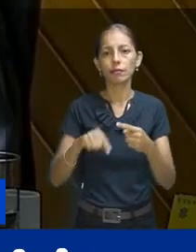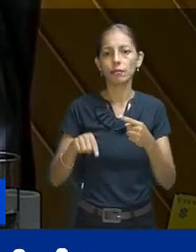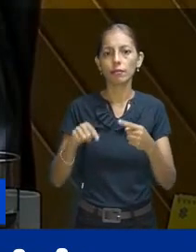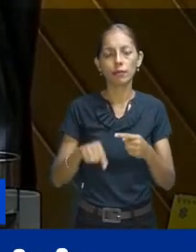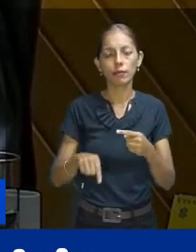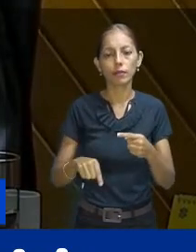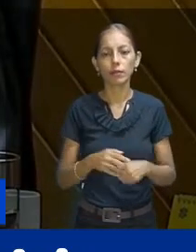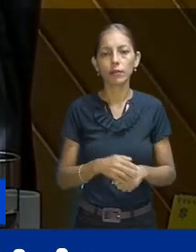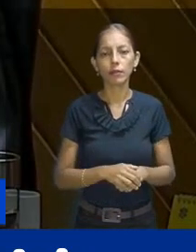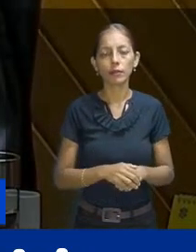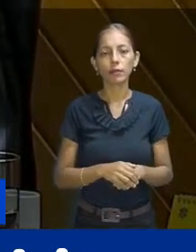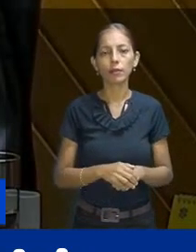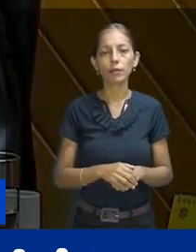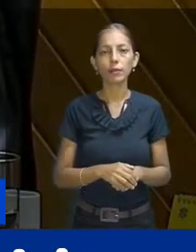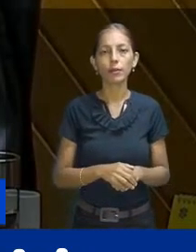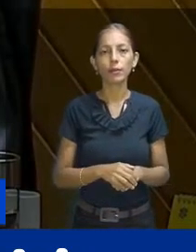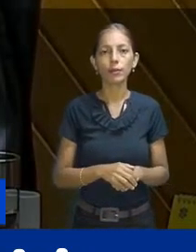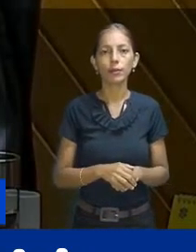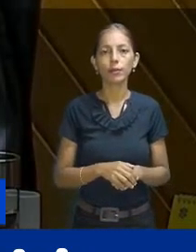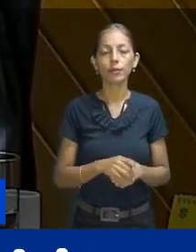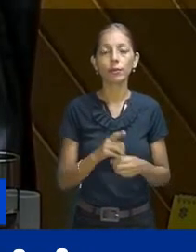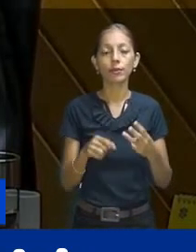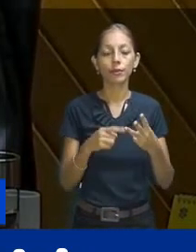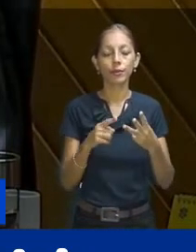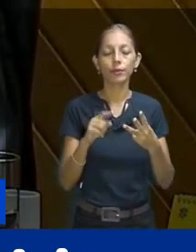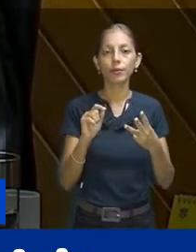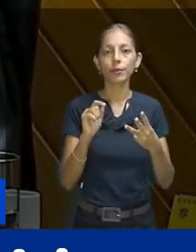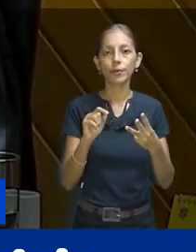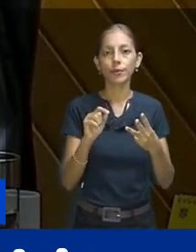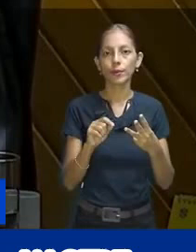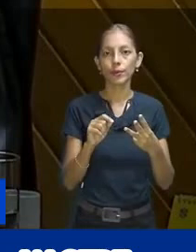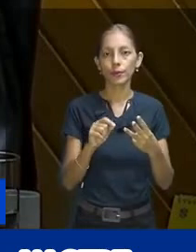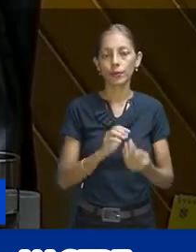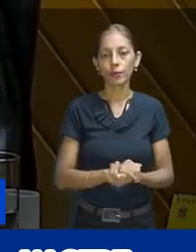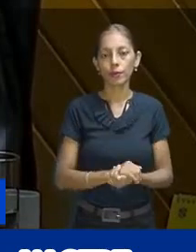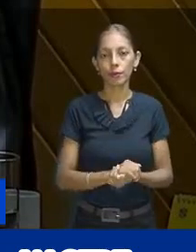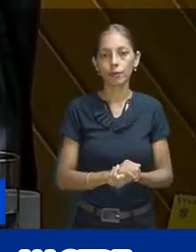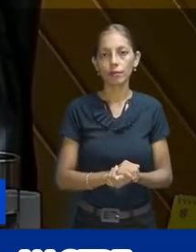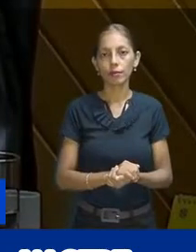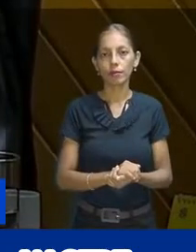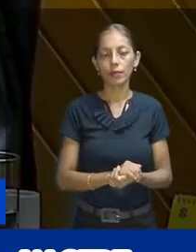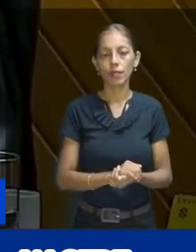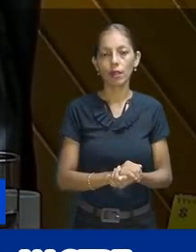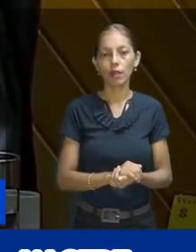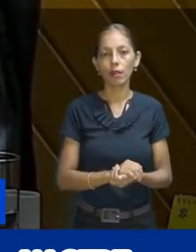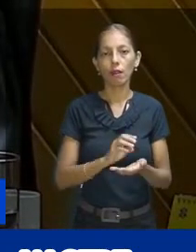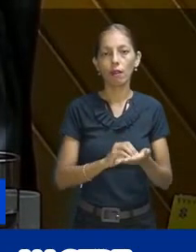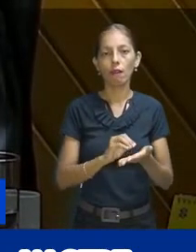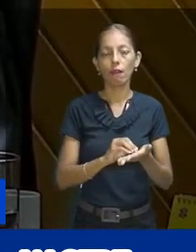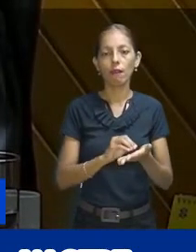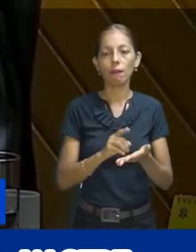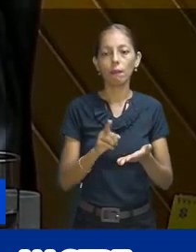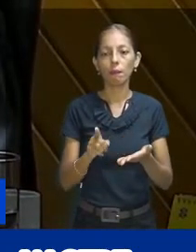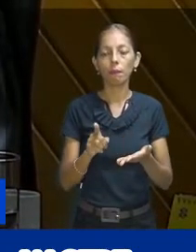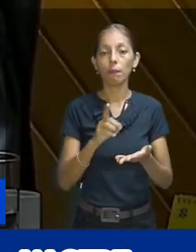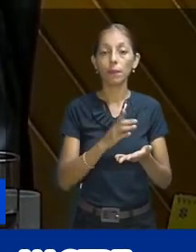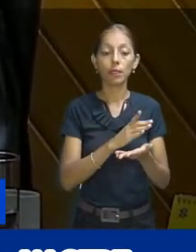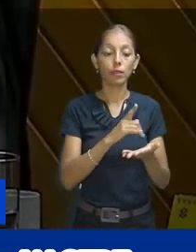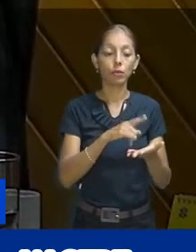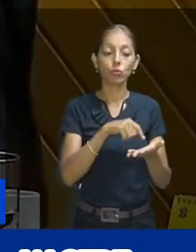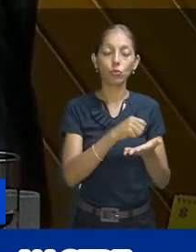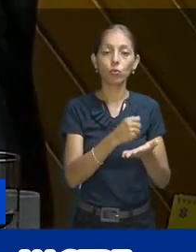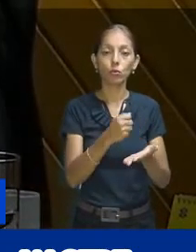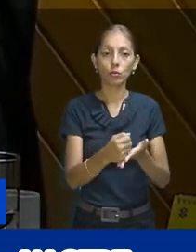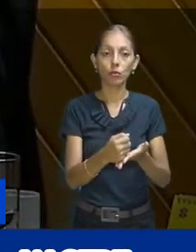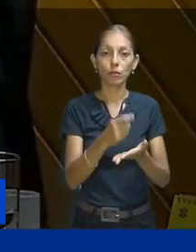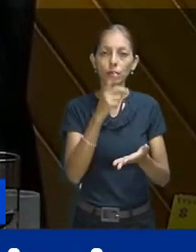referente à ausência de prestação de contas parciais e ausência de justificativa plausível para o fato. Verifica-se no parecer na